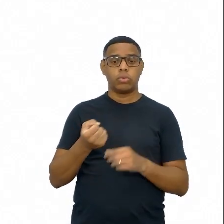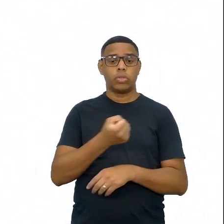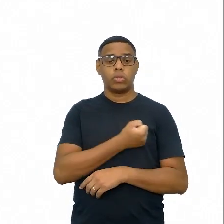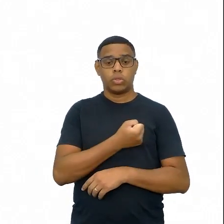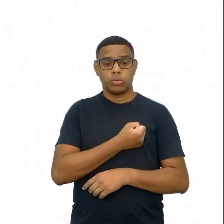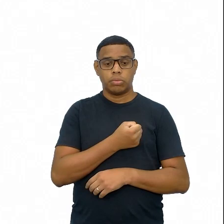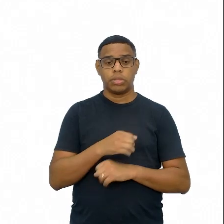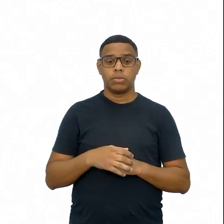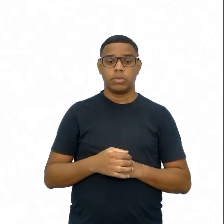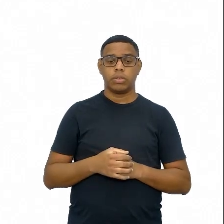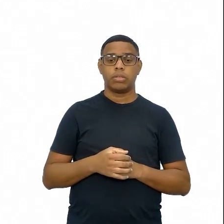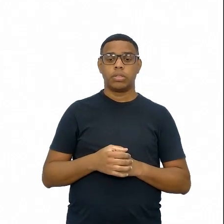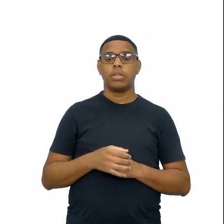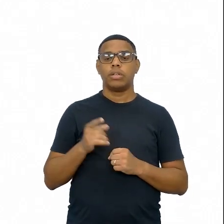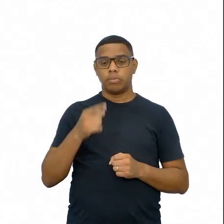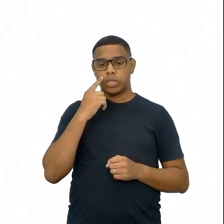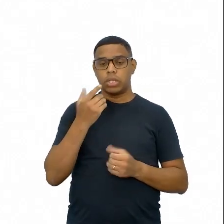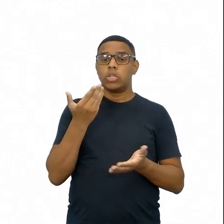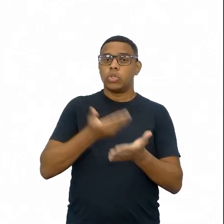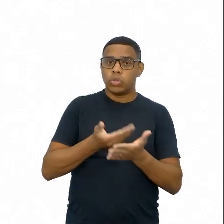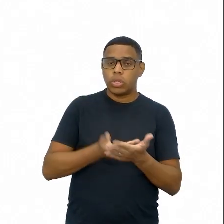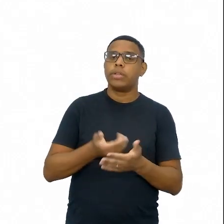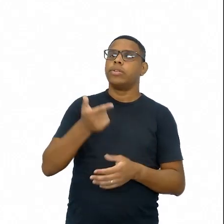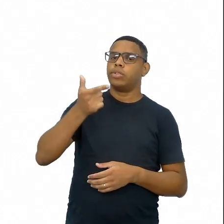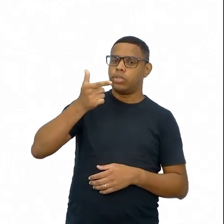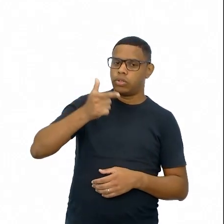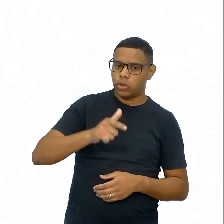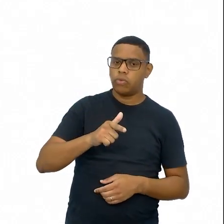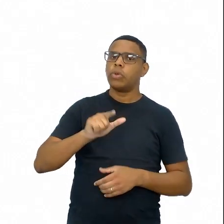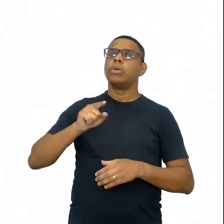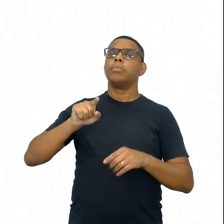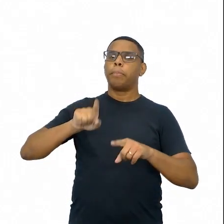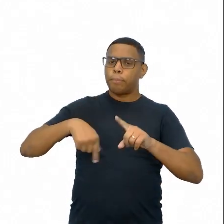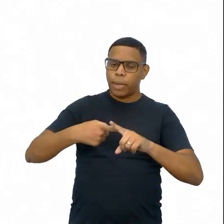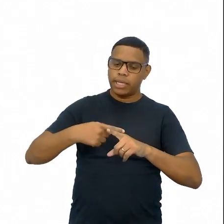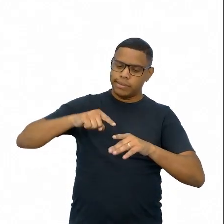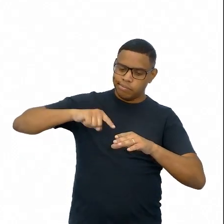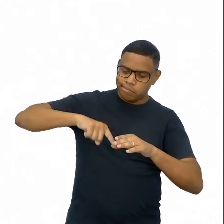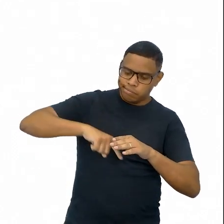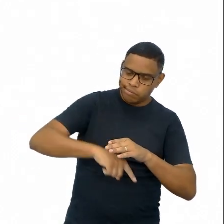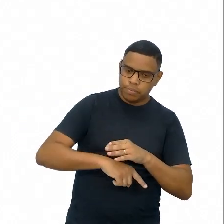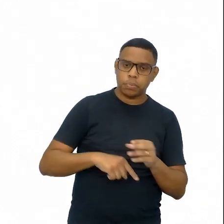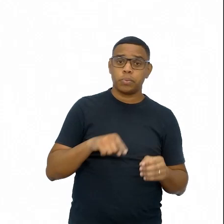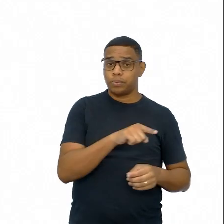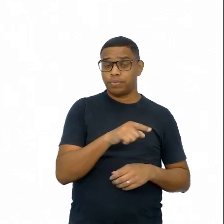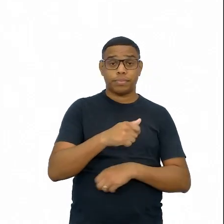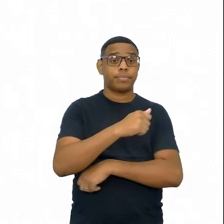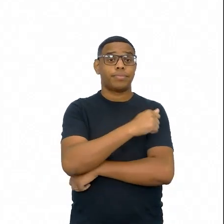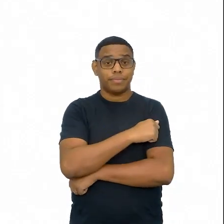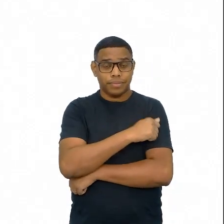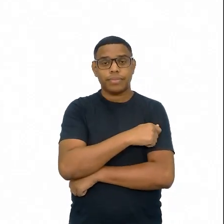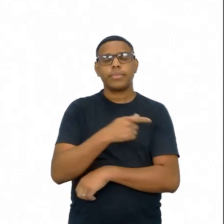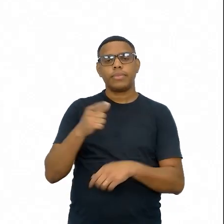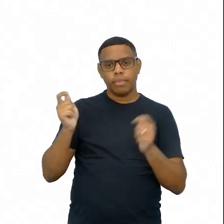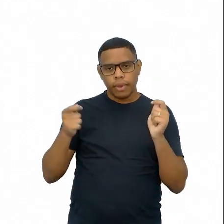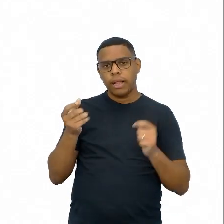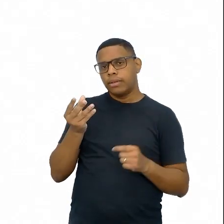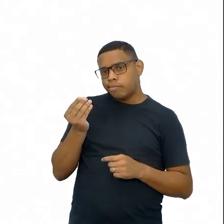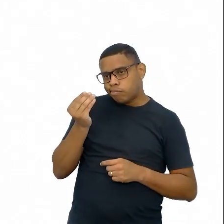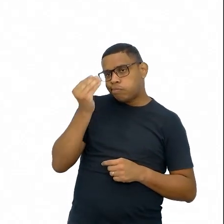decimal precisa ser revisitada e aprofundada para que os nossos estudantes se apropriem, né, da